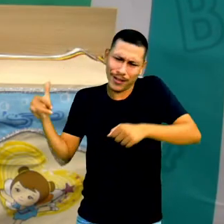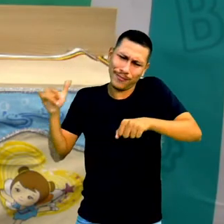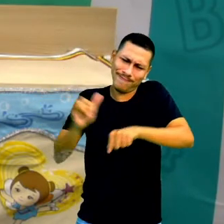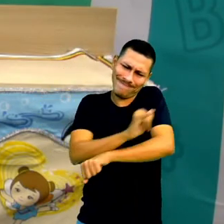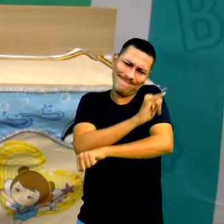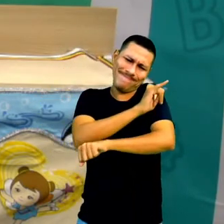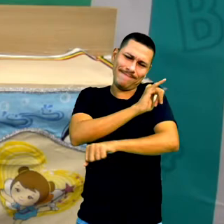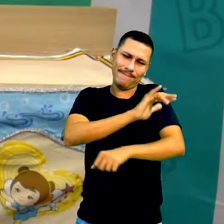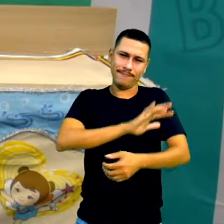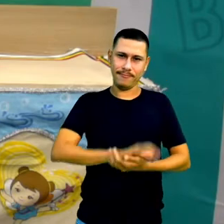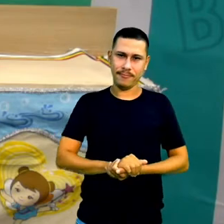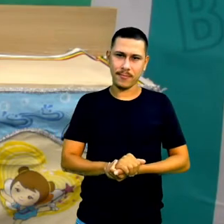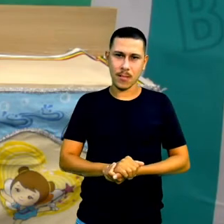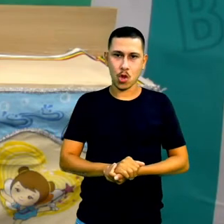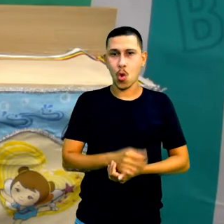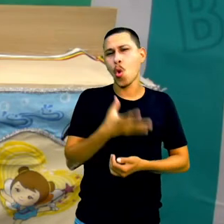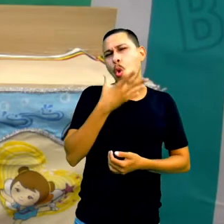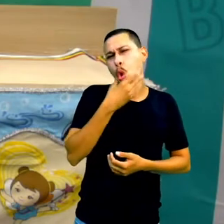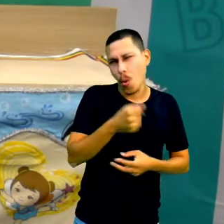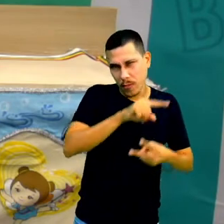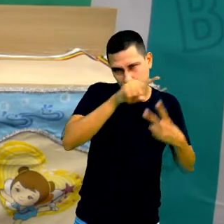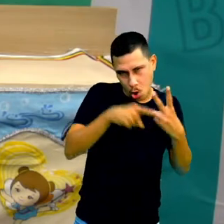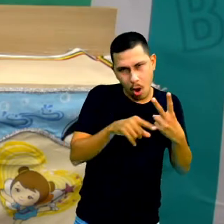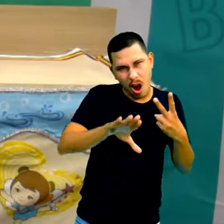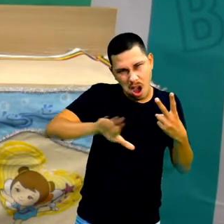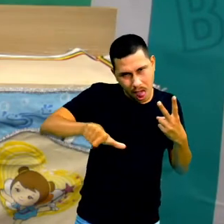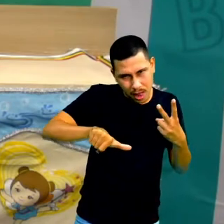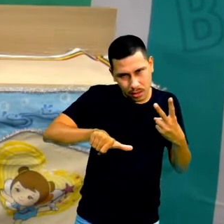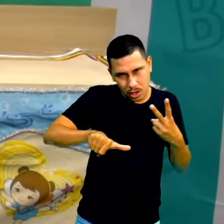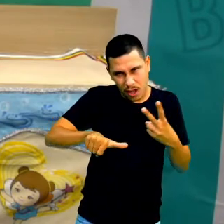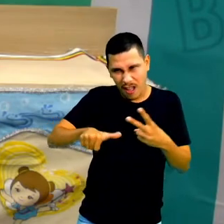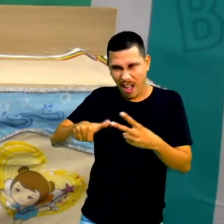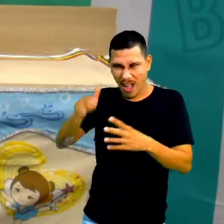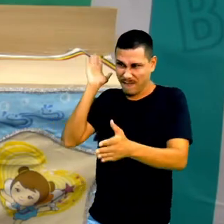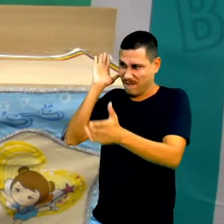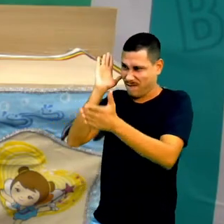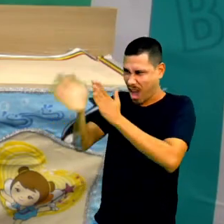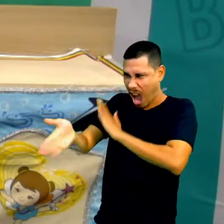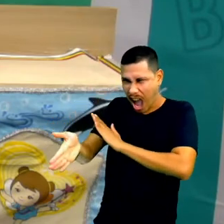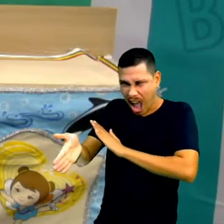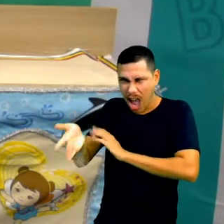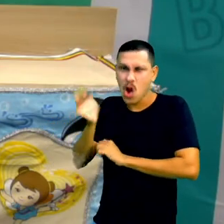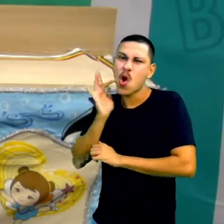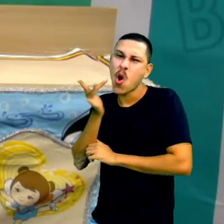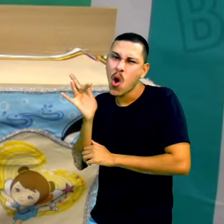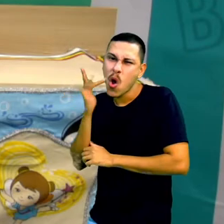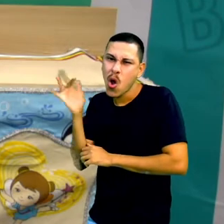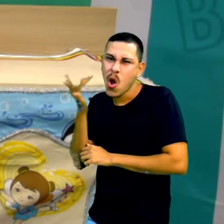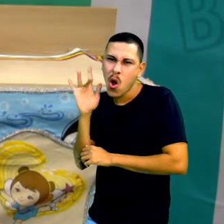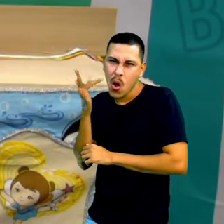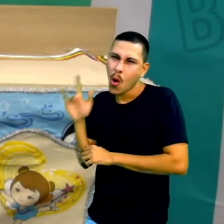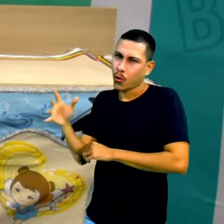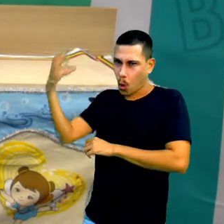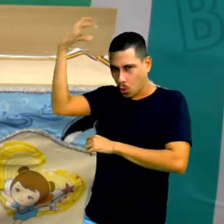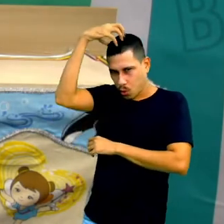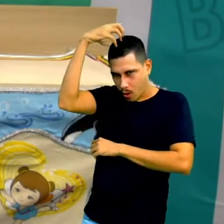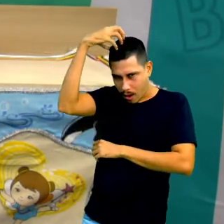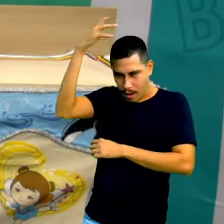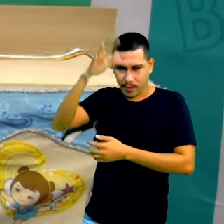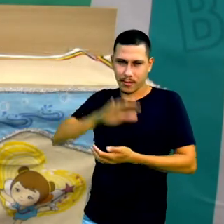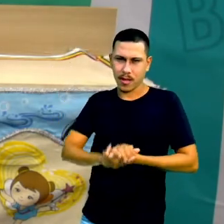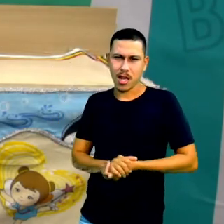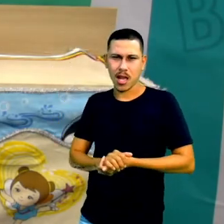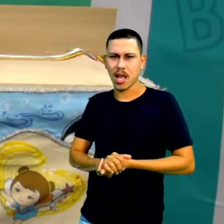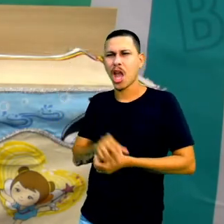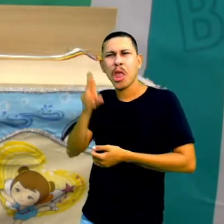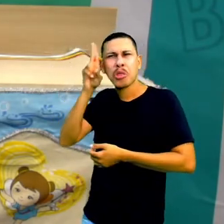enganado com os charlatões. Fugiram com o ouro, lógico, na leiturinha. E